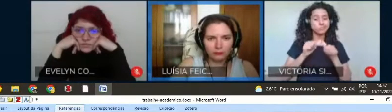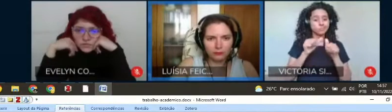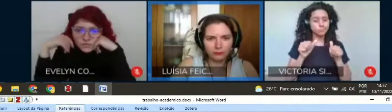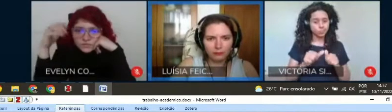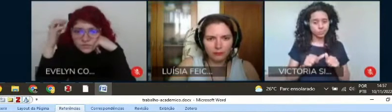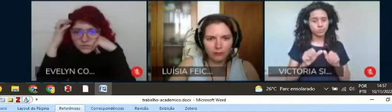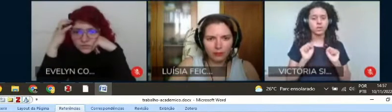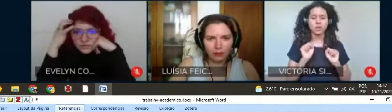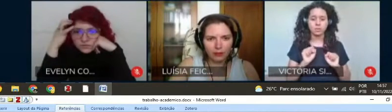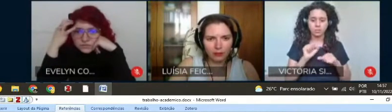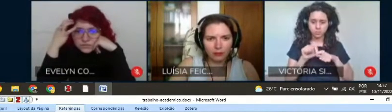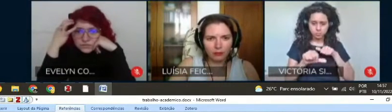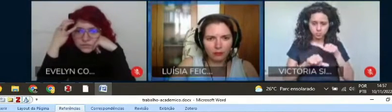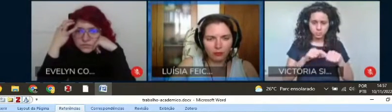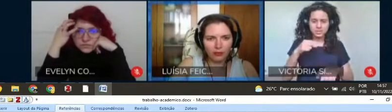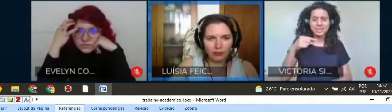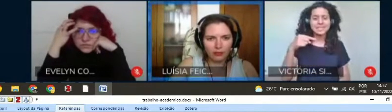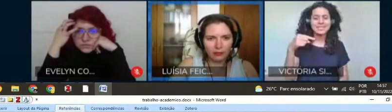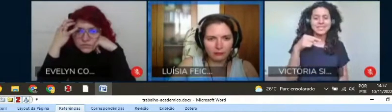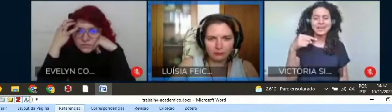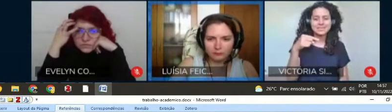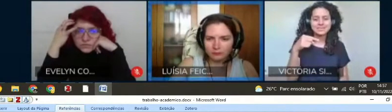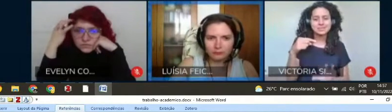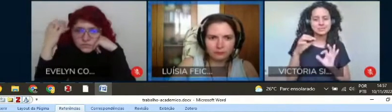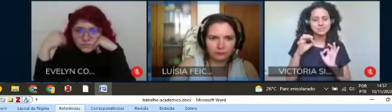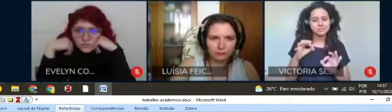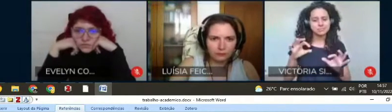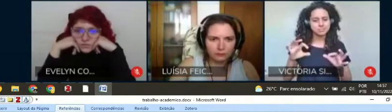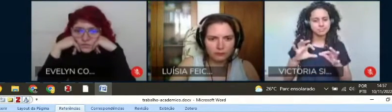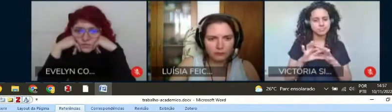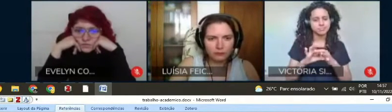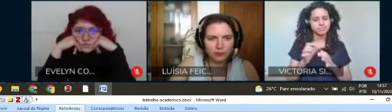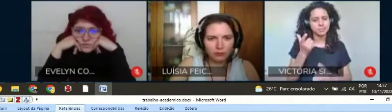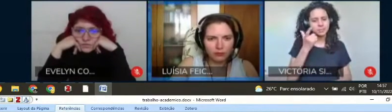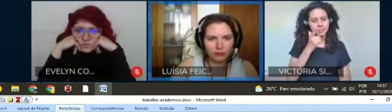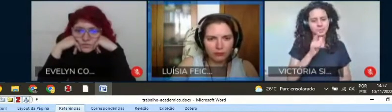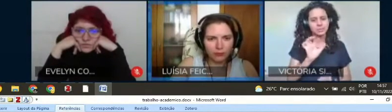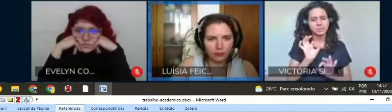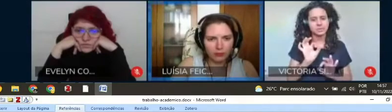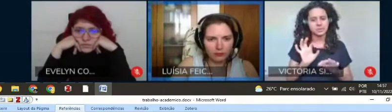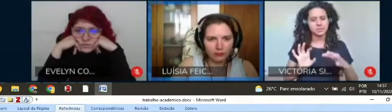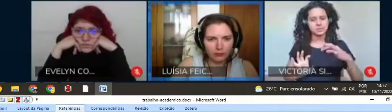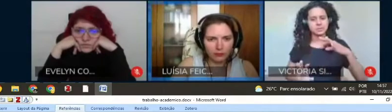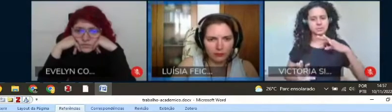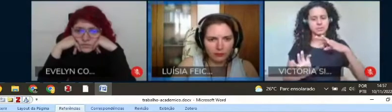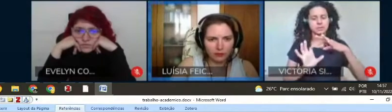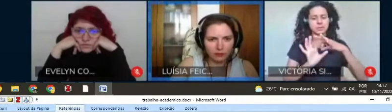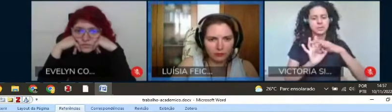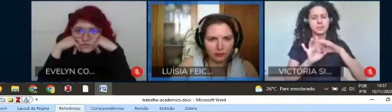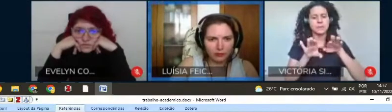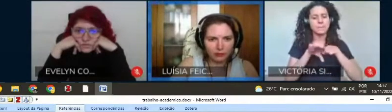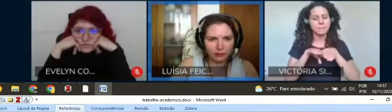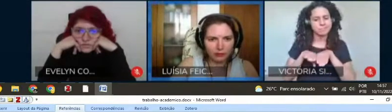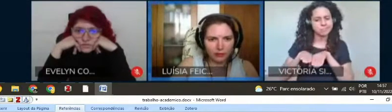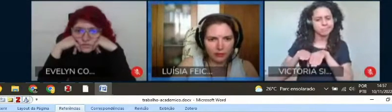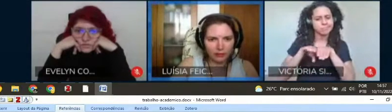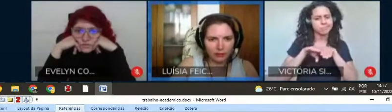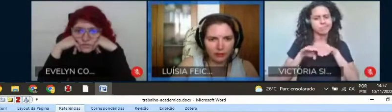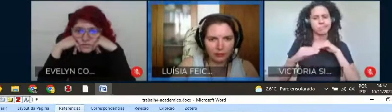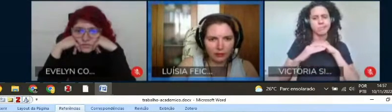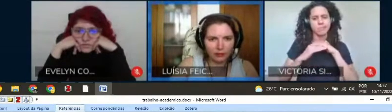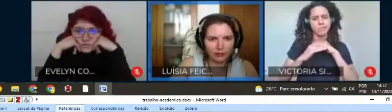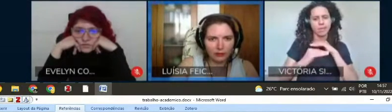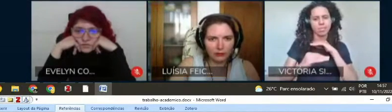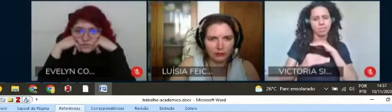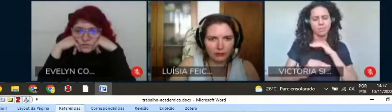4, vou colar aqui. E vou fazer o mesmo na figura 5, que na figura 5 também